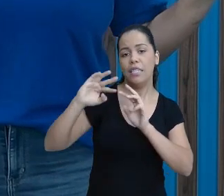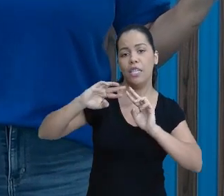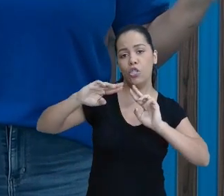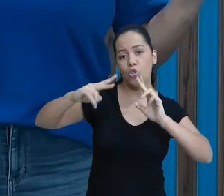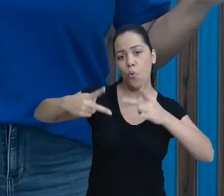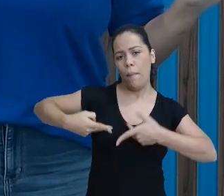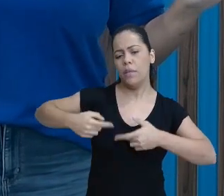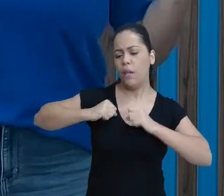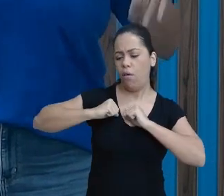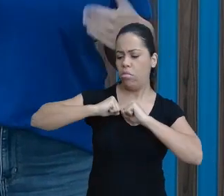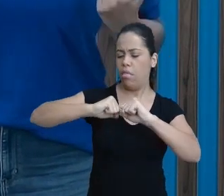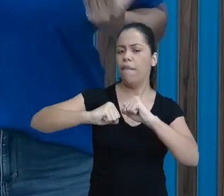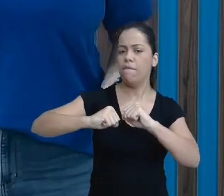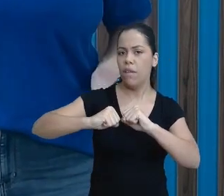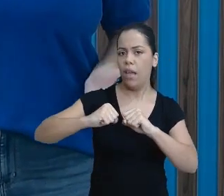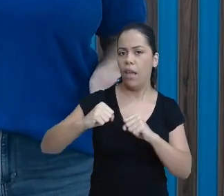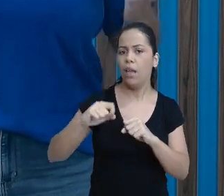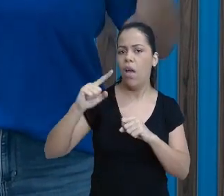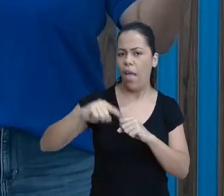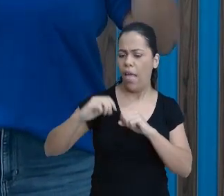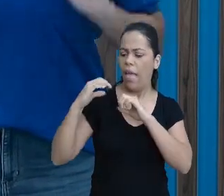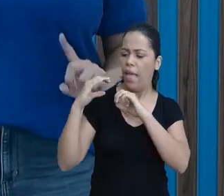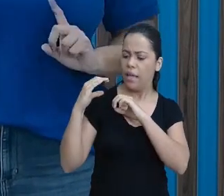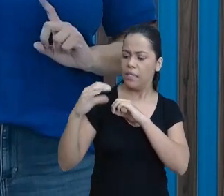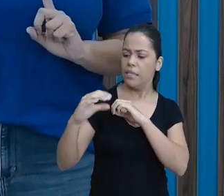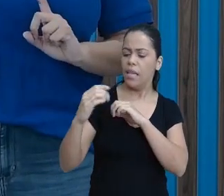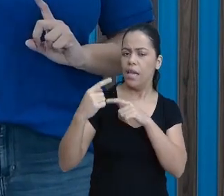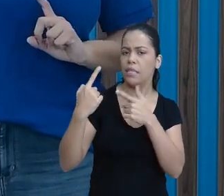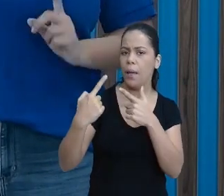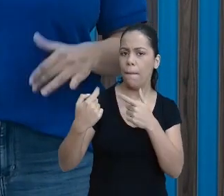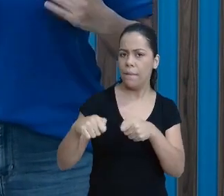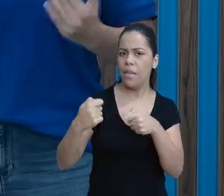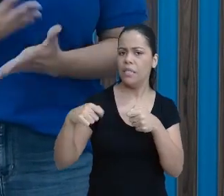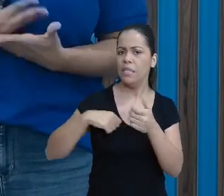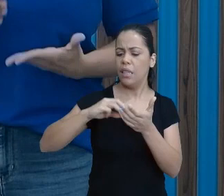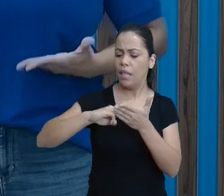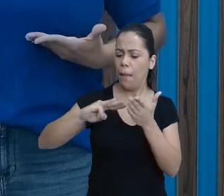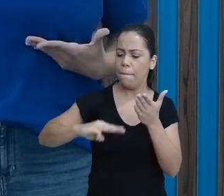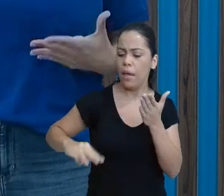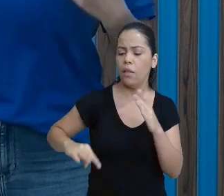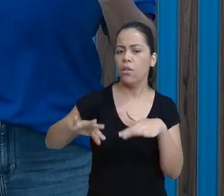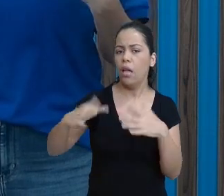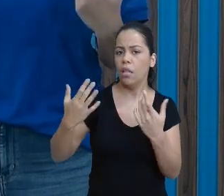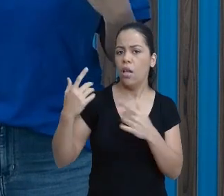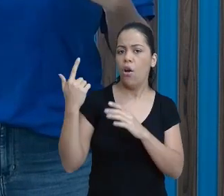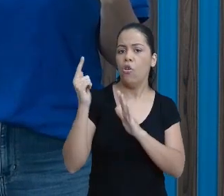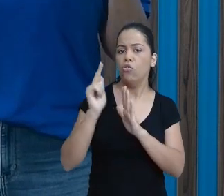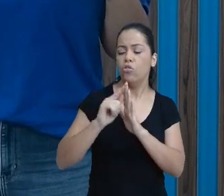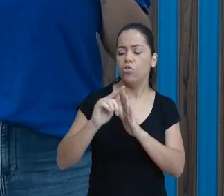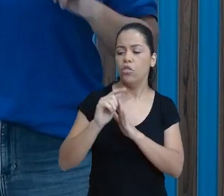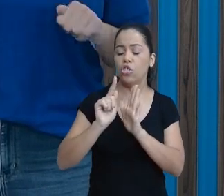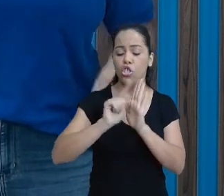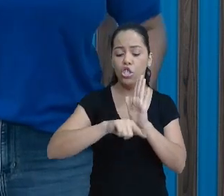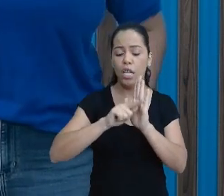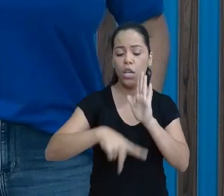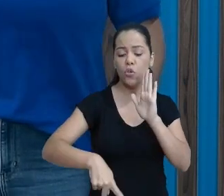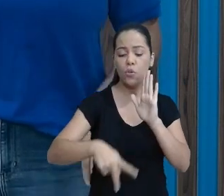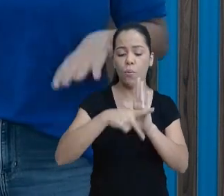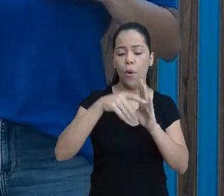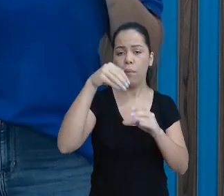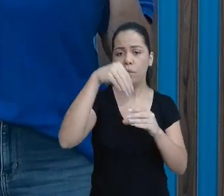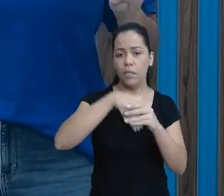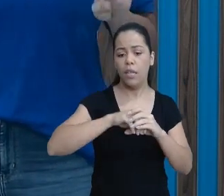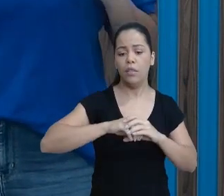das ciências humanas, é ciência e precisa de um método. Então, esses gêneros acadêmicos, eles são bem